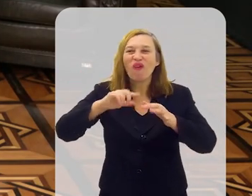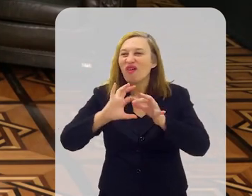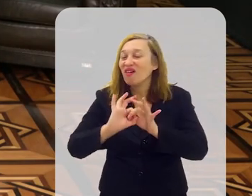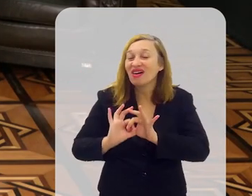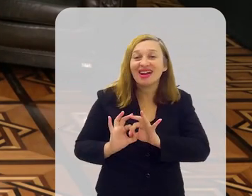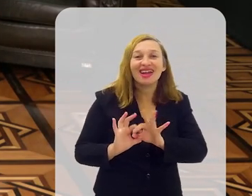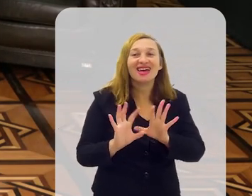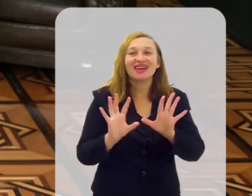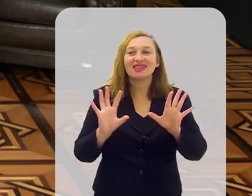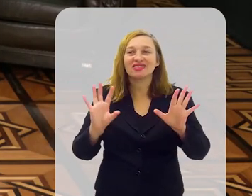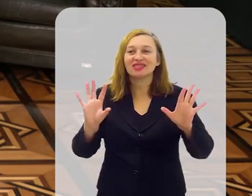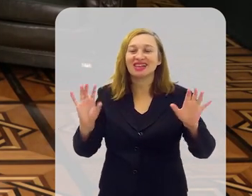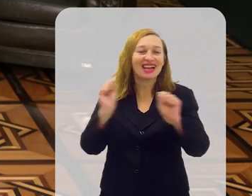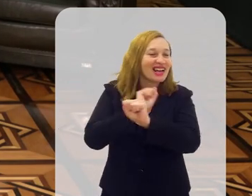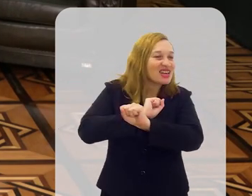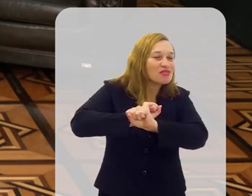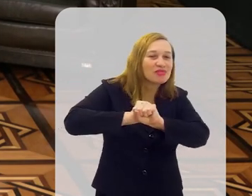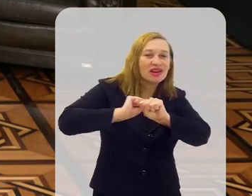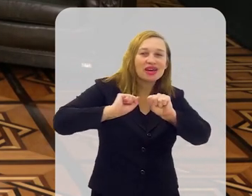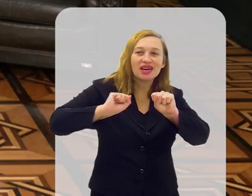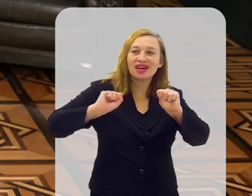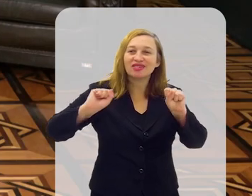Eu sou liberto